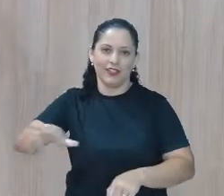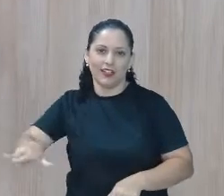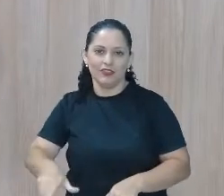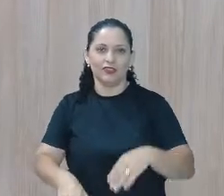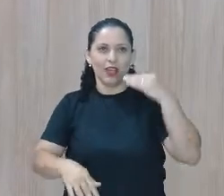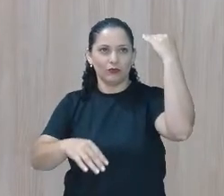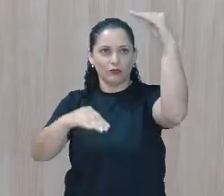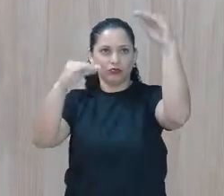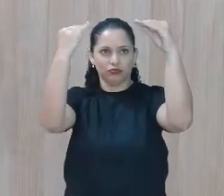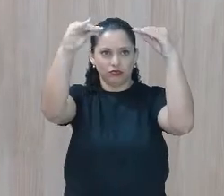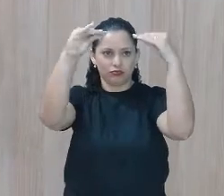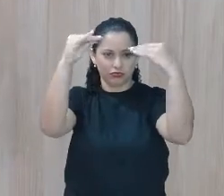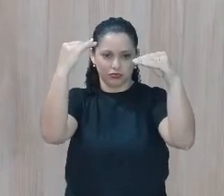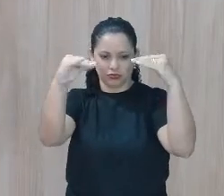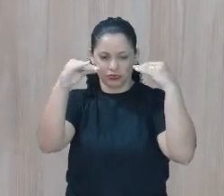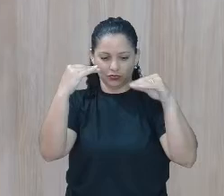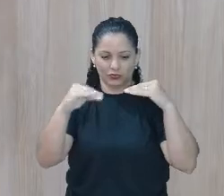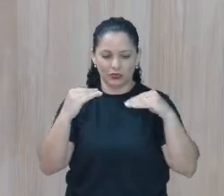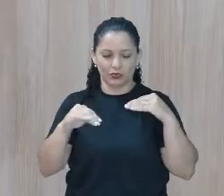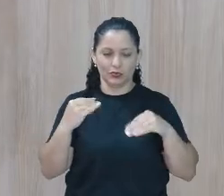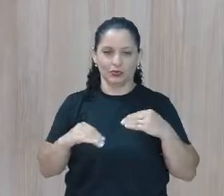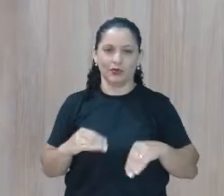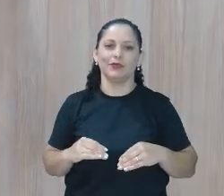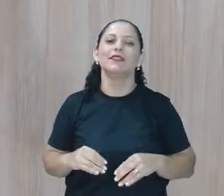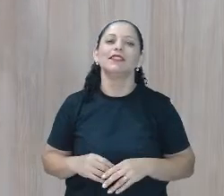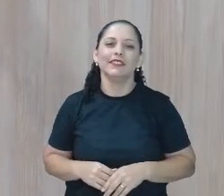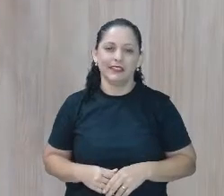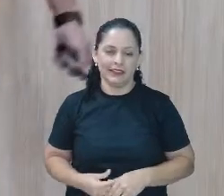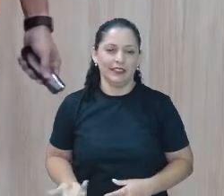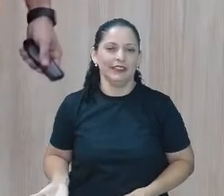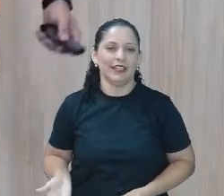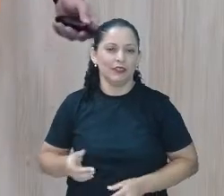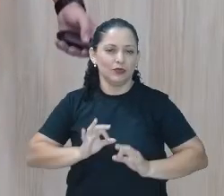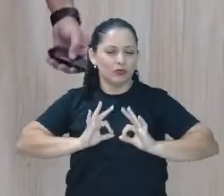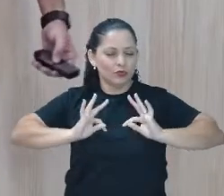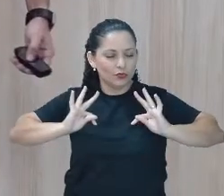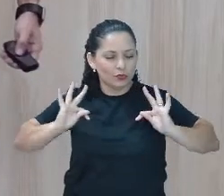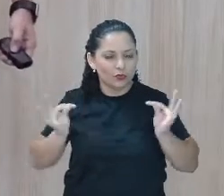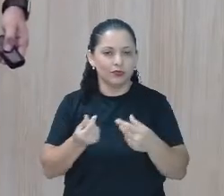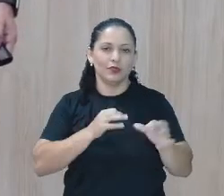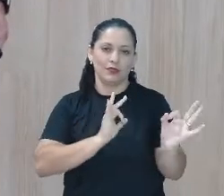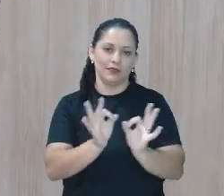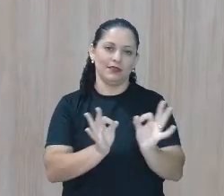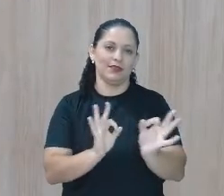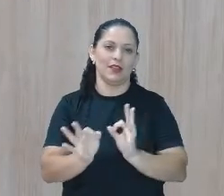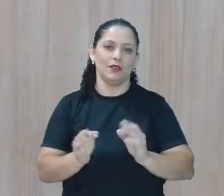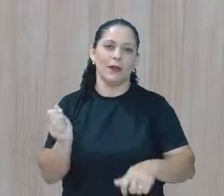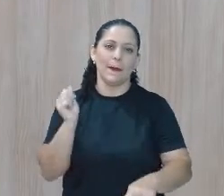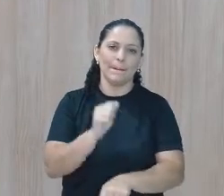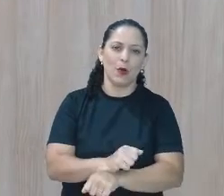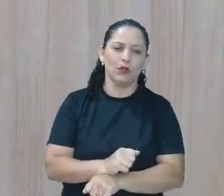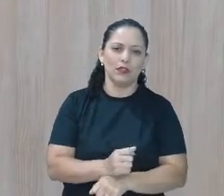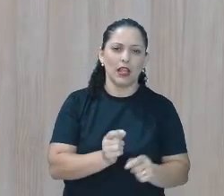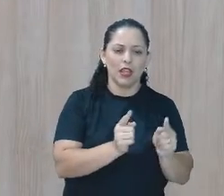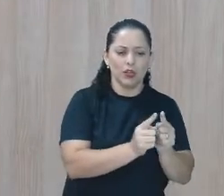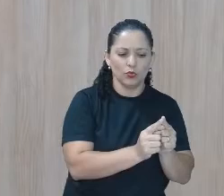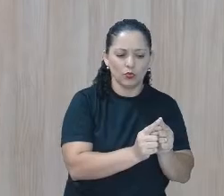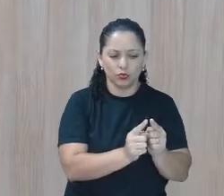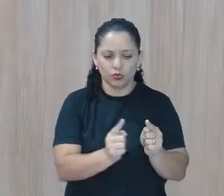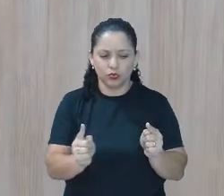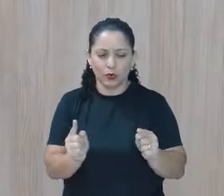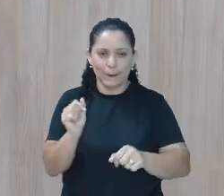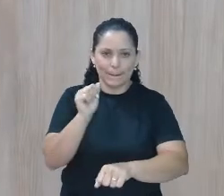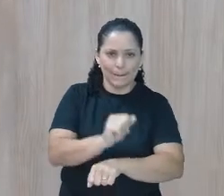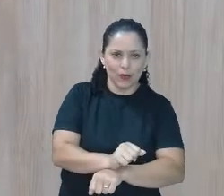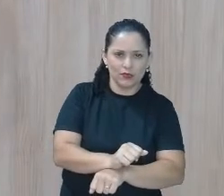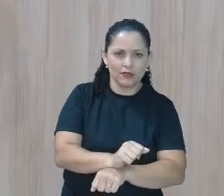por ordem cronológica que aparece aqui na nossa grade de horários, tá bom? Então lá você pode pausar, adiantar,